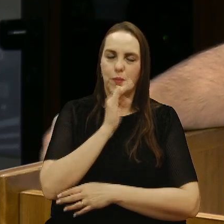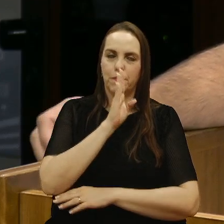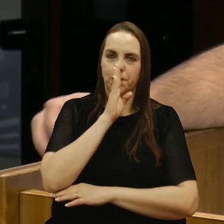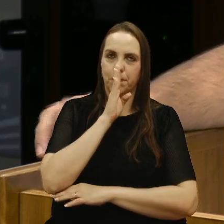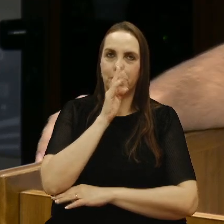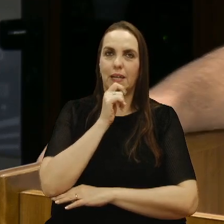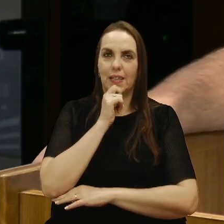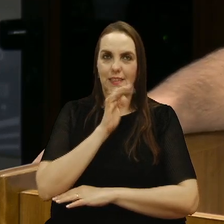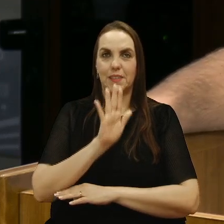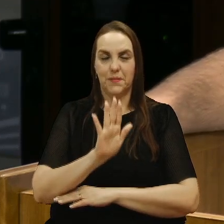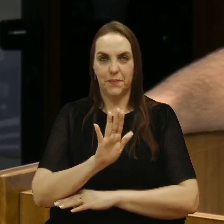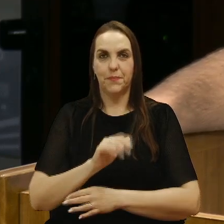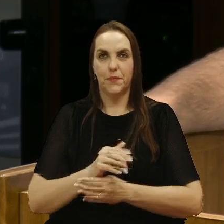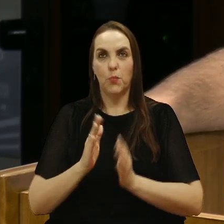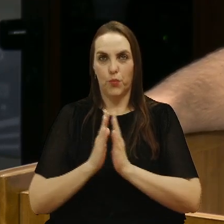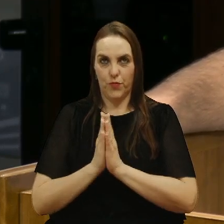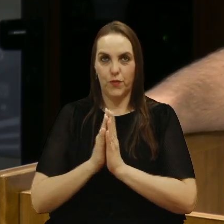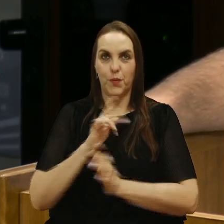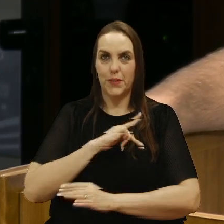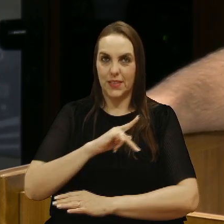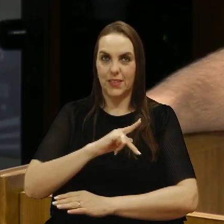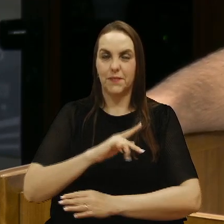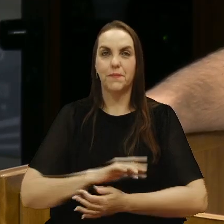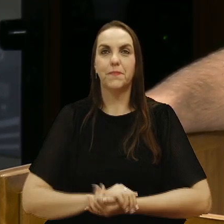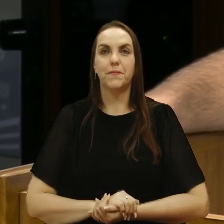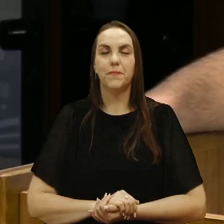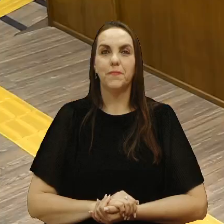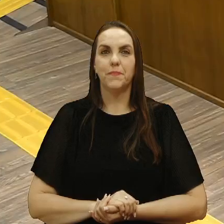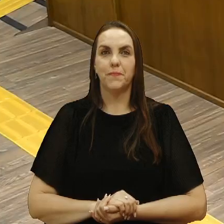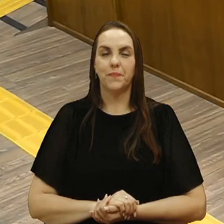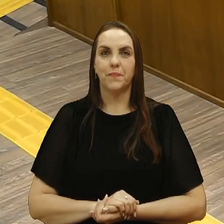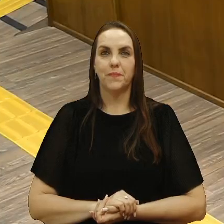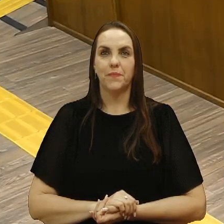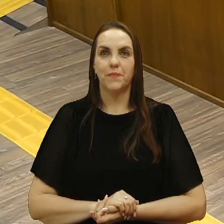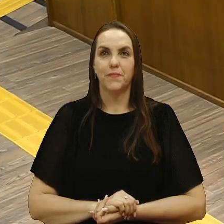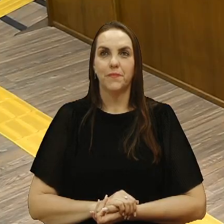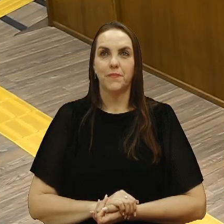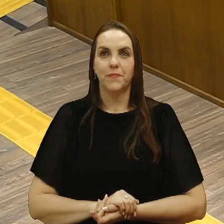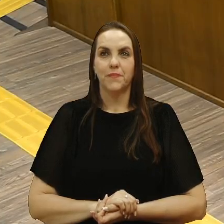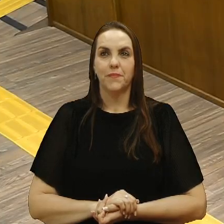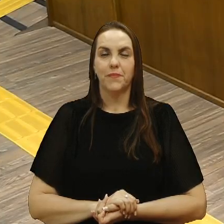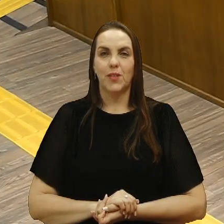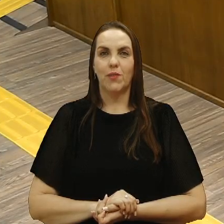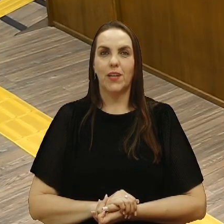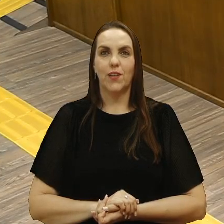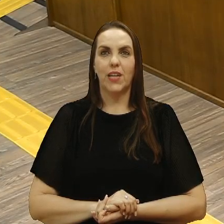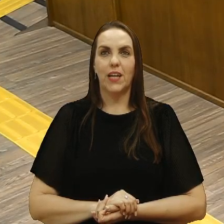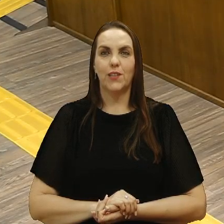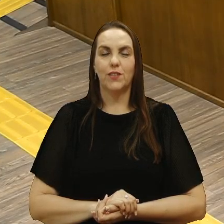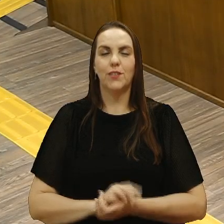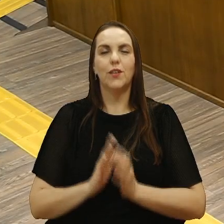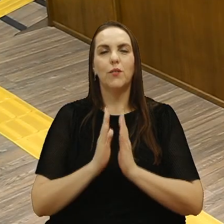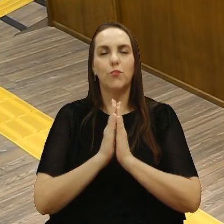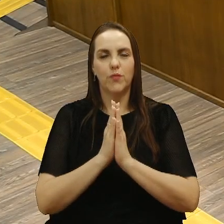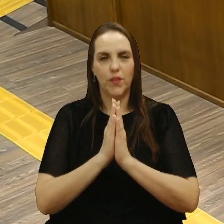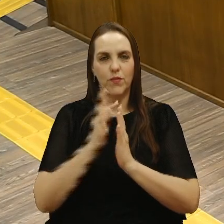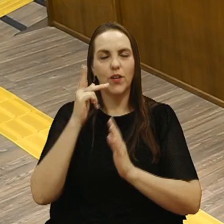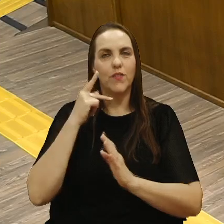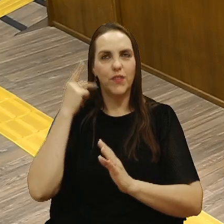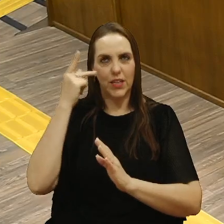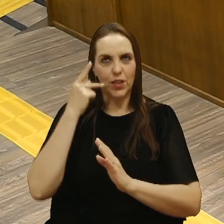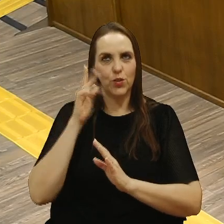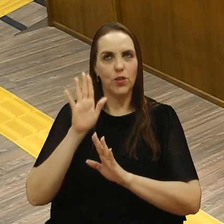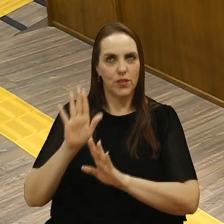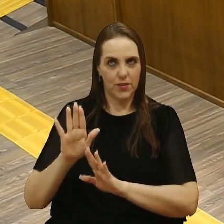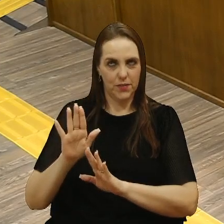por gentileza, senhor presidente. Vereadores, por favor, só um minutinho, fazendo favor. Segue da